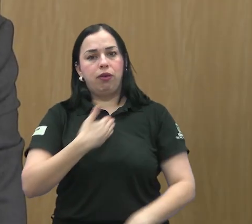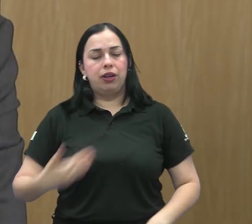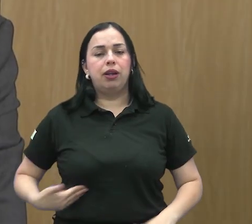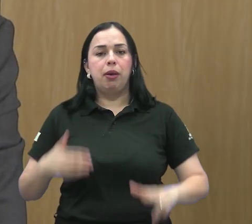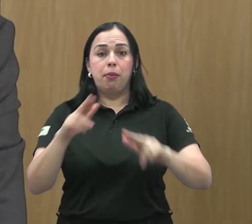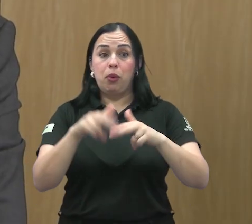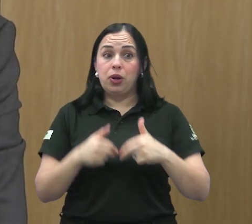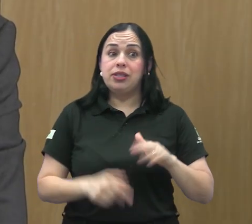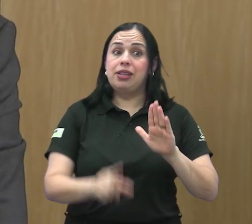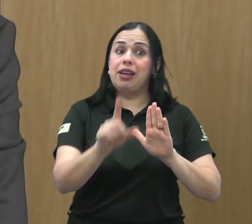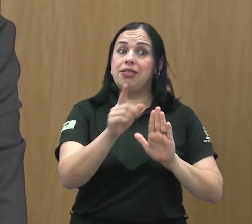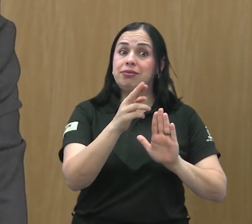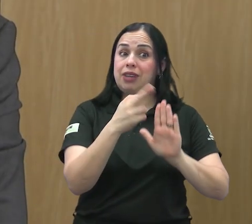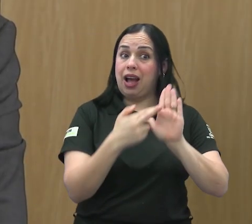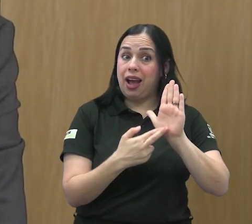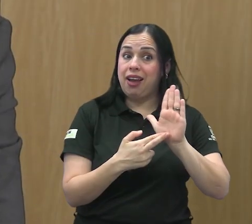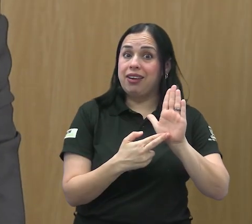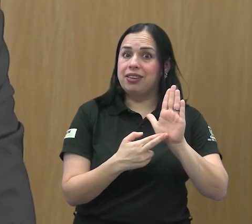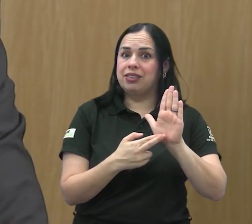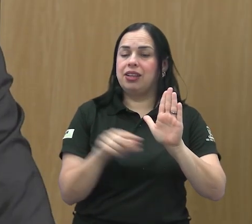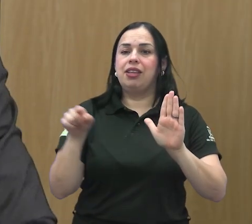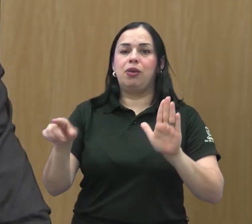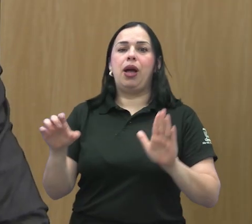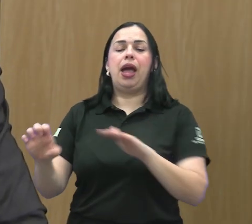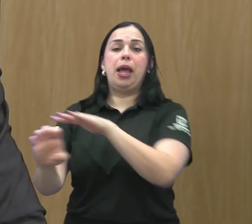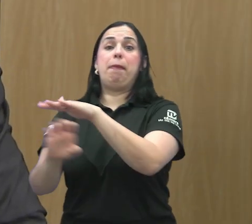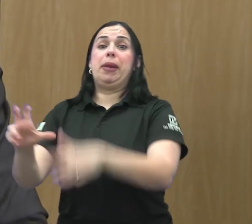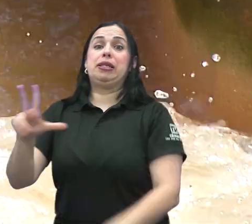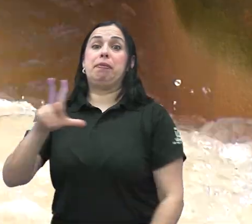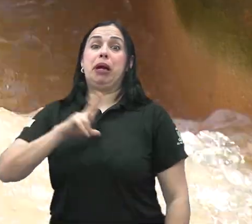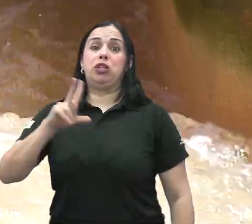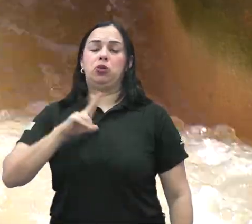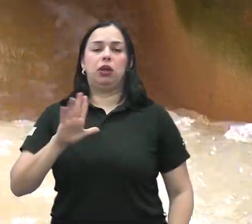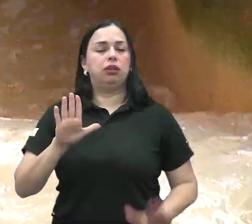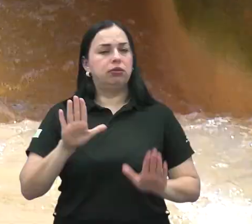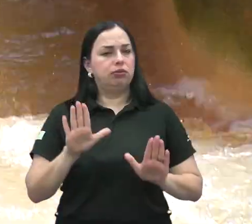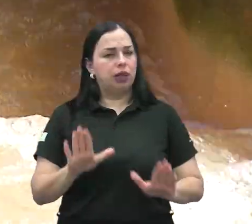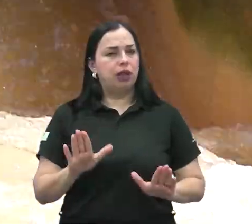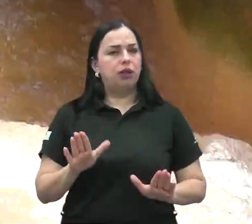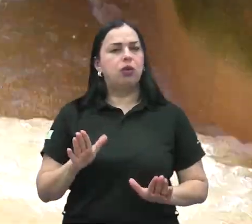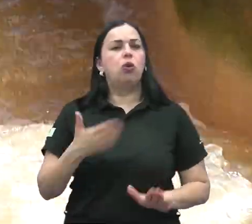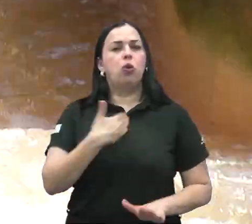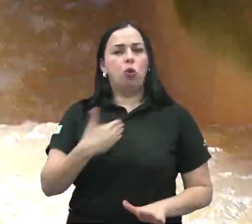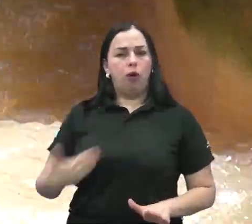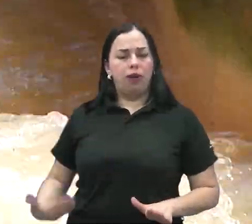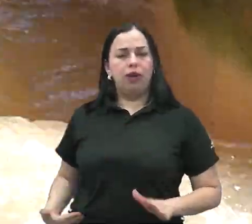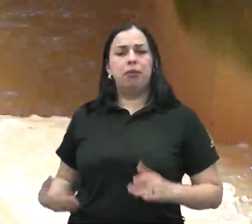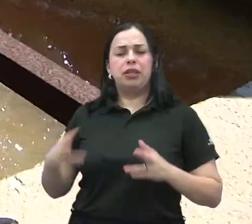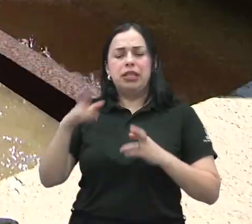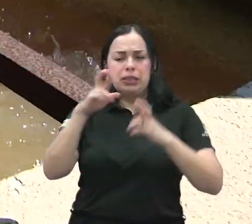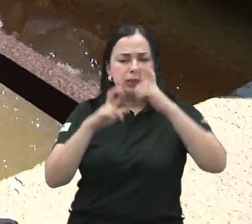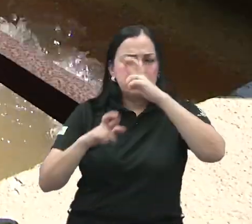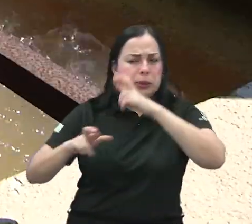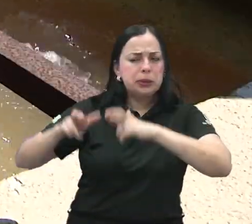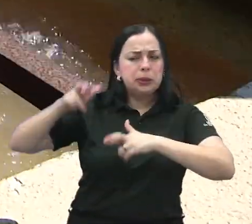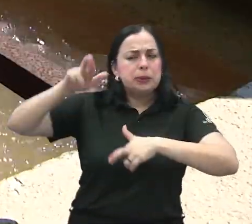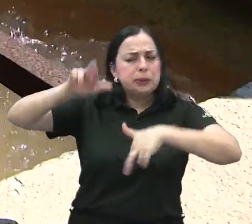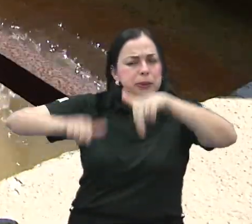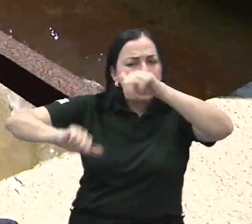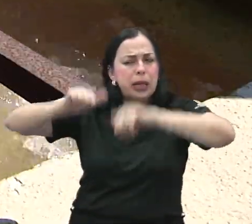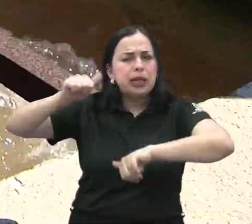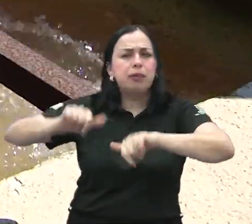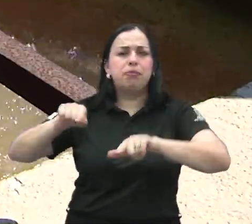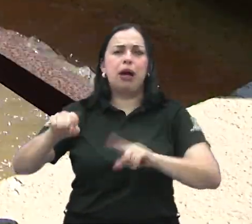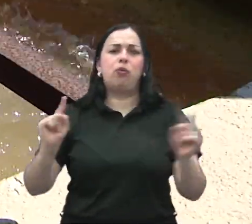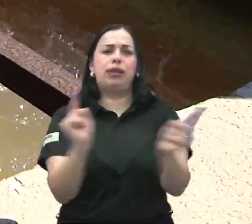de garantias para o cidadão em razão disso, não são serviços privados. O Estado deve realizar um acompanhamento criterioso